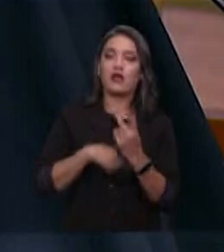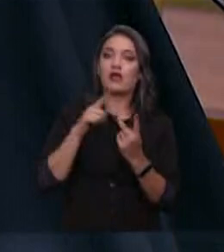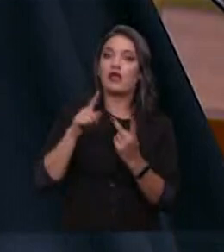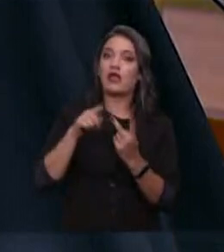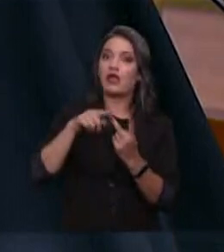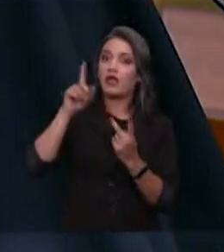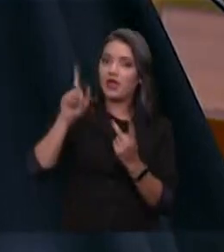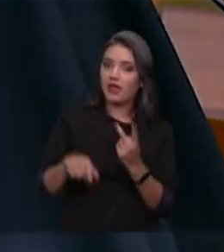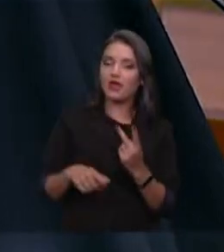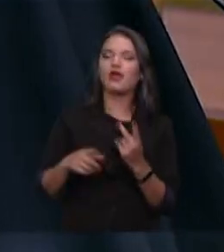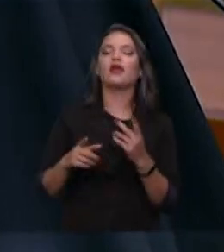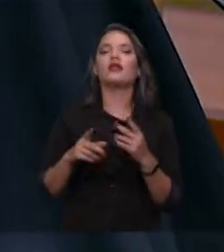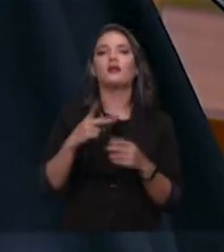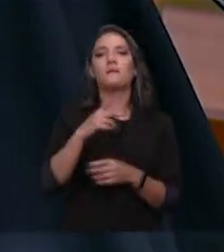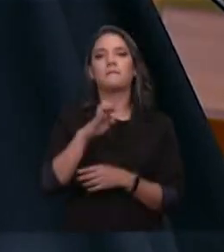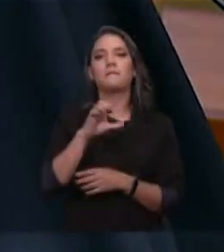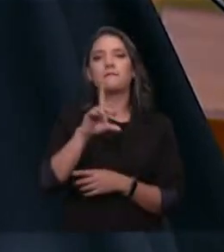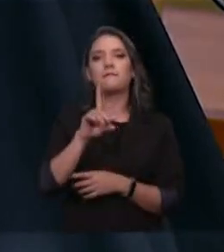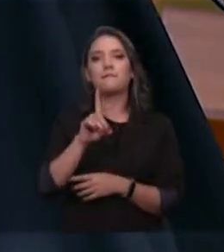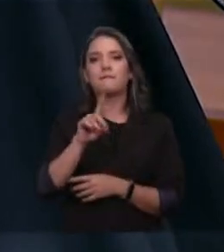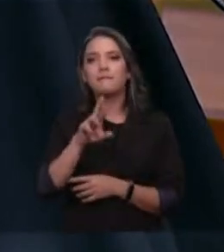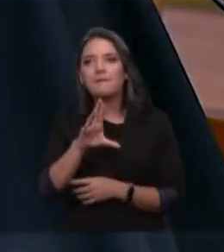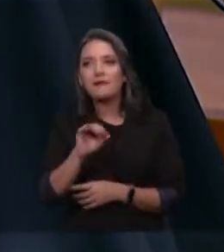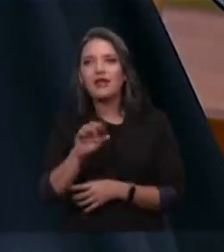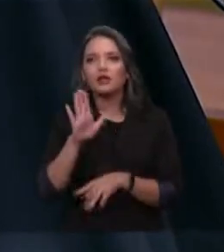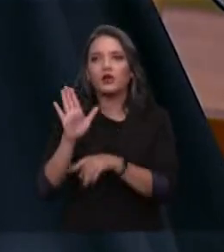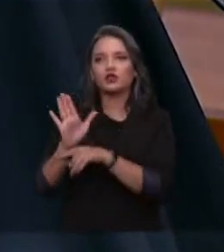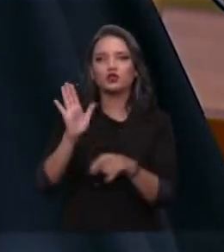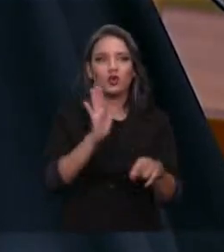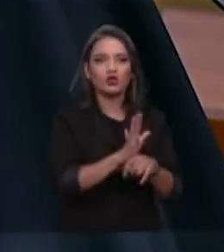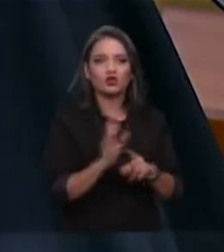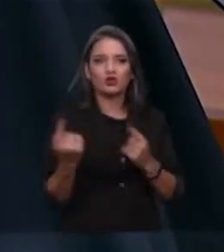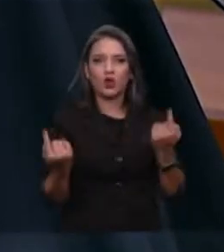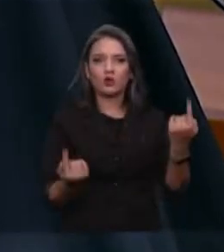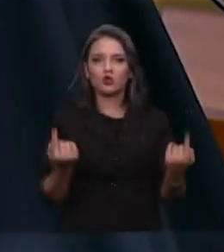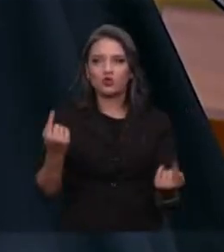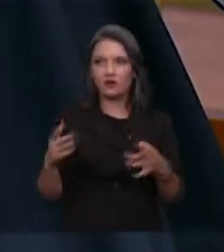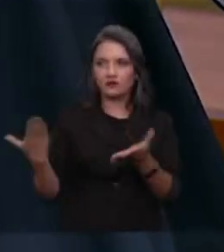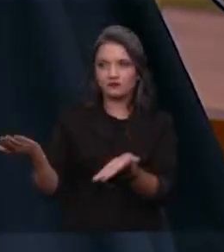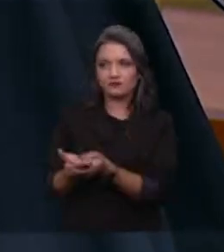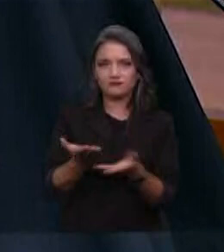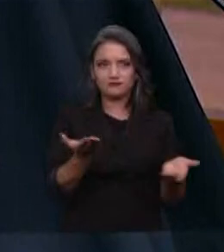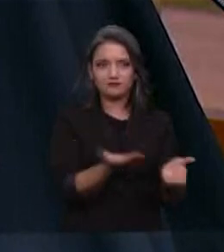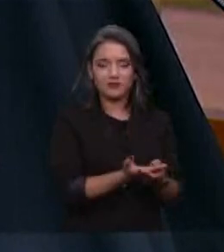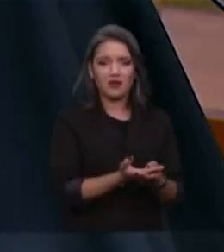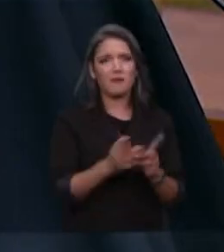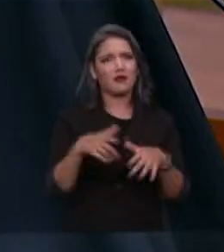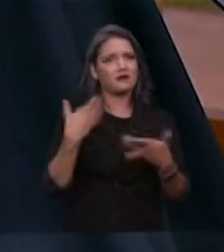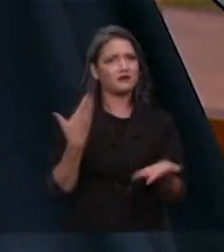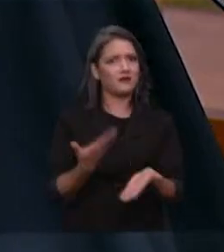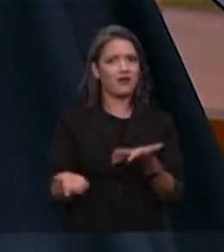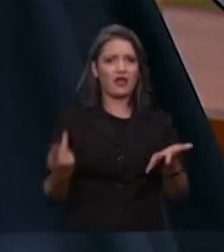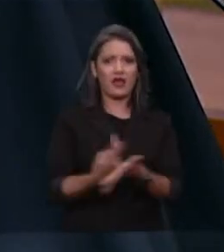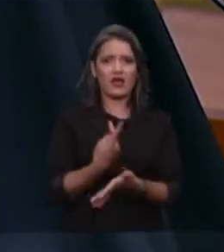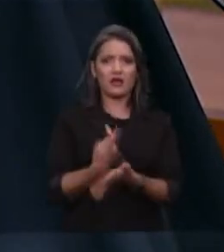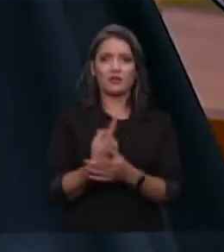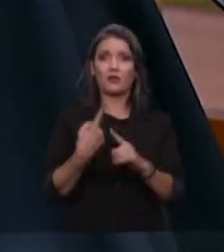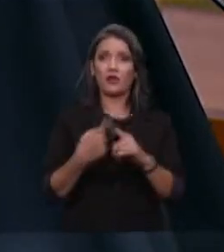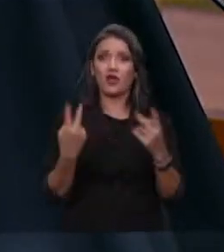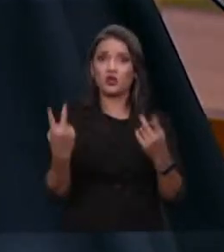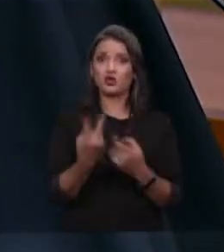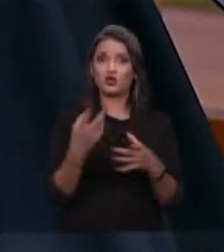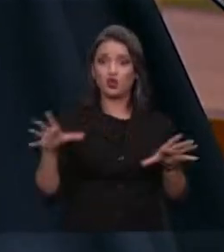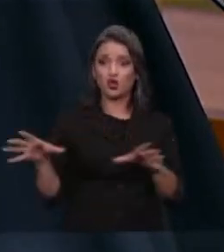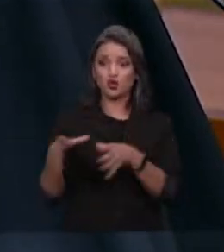comum a ambos os grupos políticos, faz cair por terra a tese de acusação no sentido de que os dois grupos agiam de modo